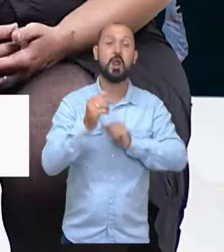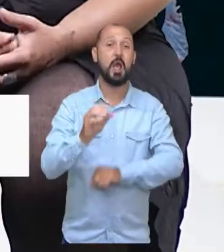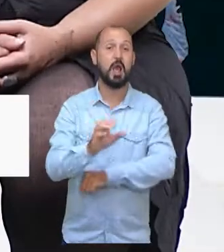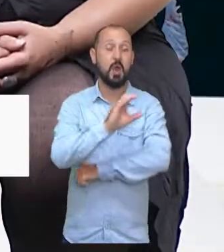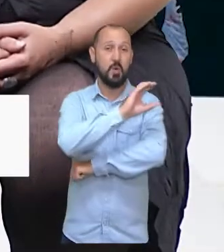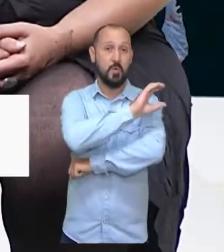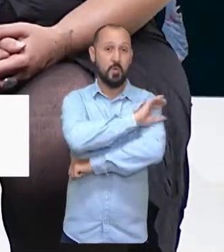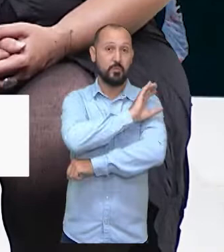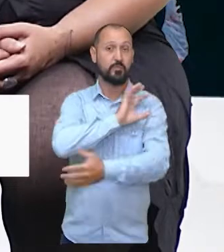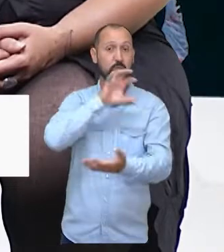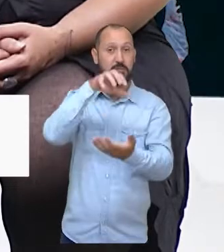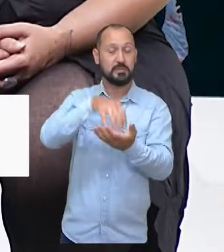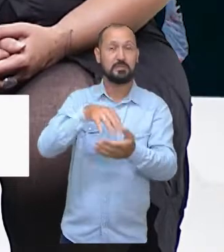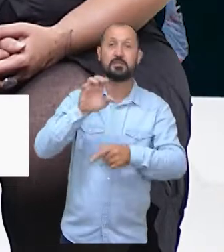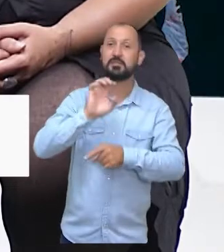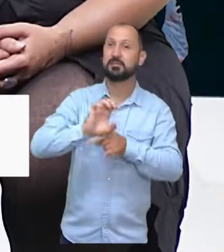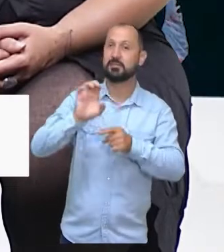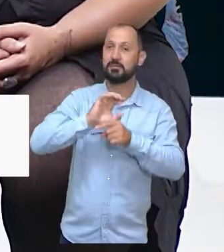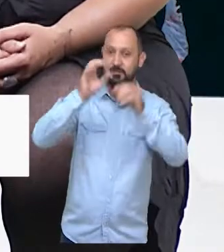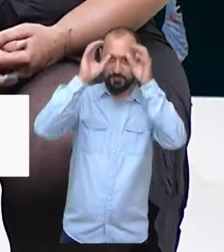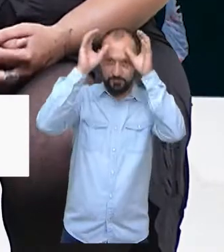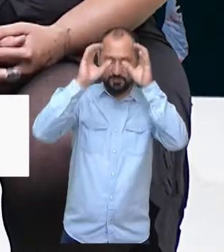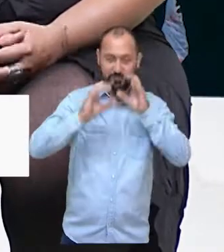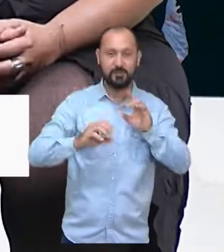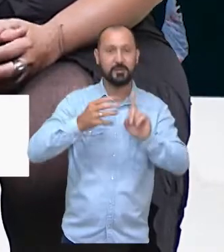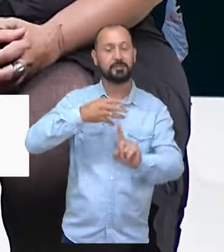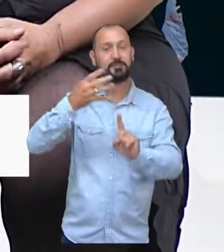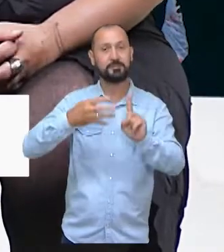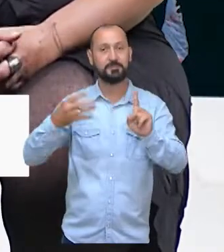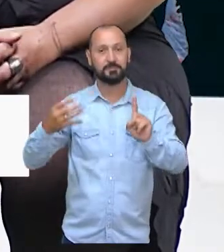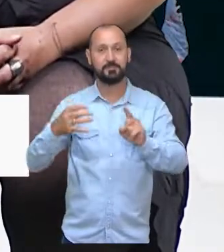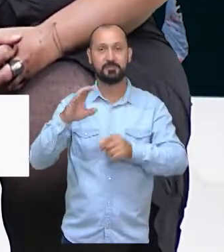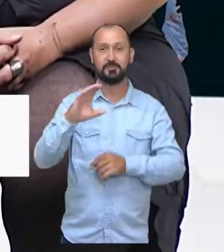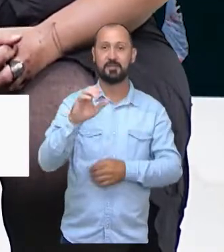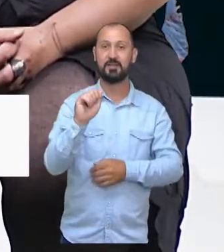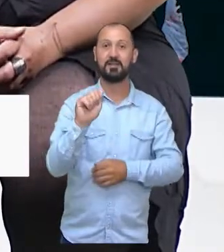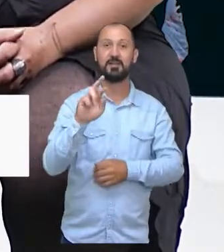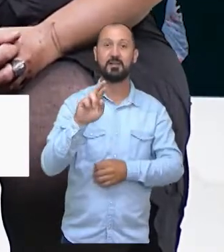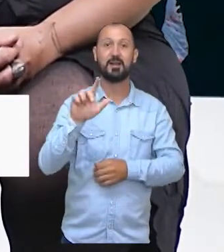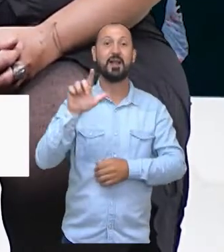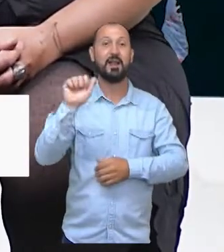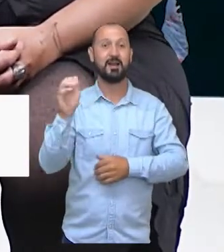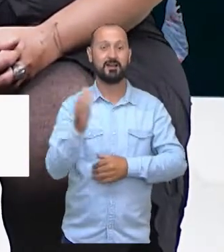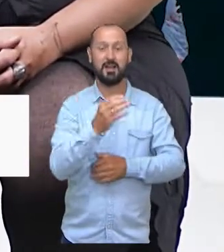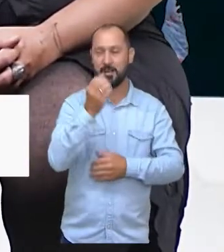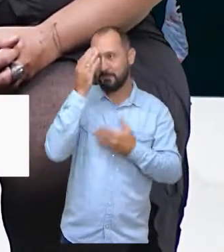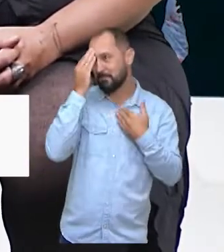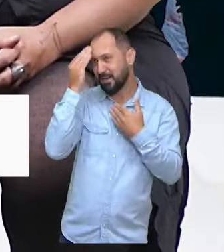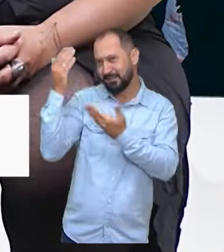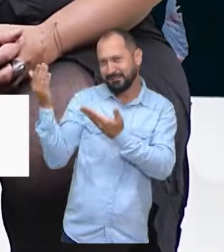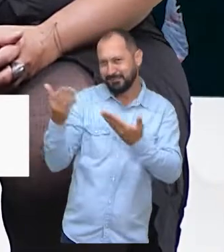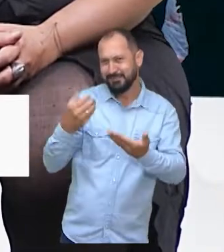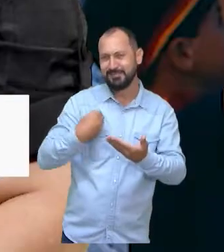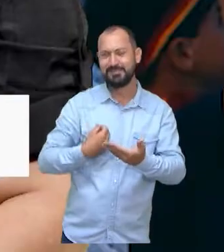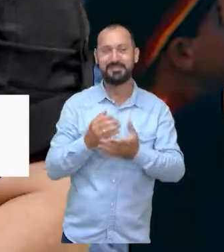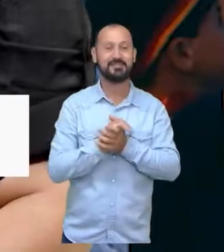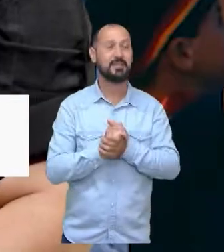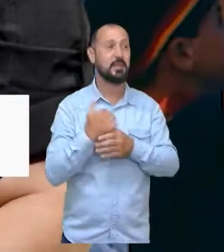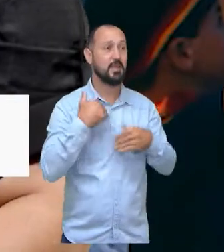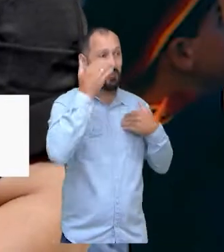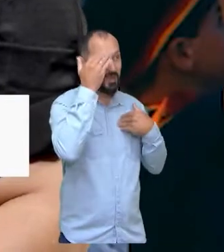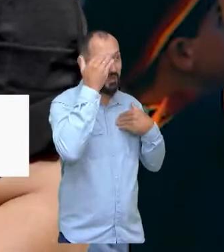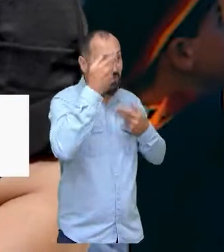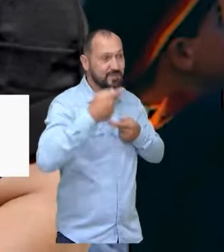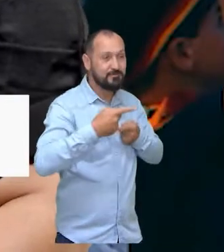a coordenadora do Centro Estadual de Cidadania LGBT+, Carla Mello. Muito obrigada pela presença, Carla. Obrigada